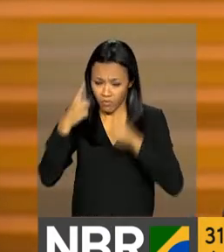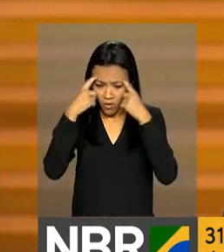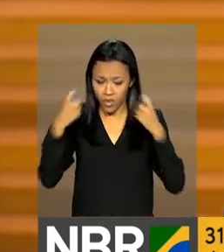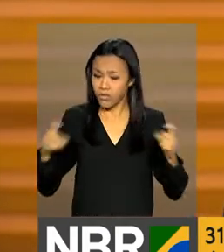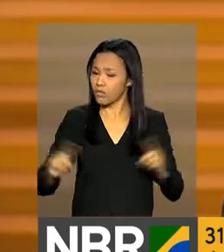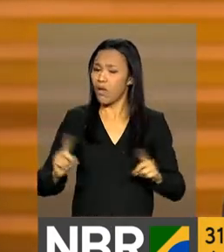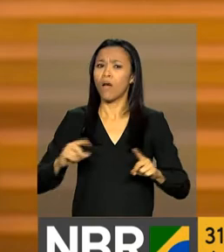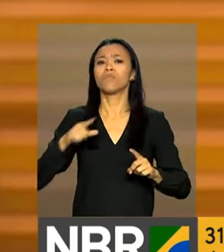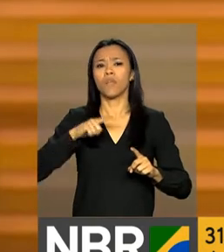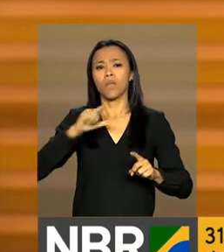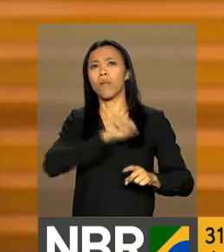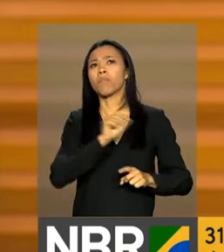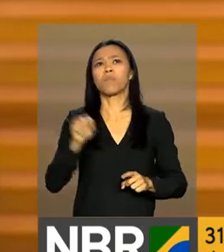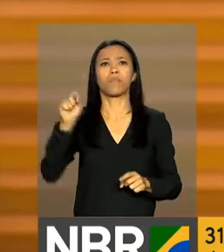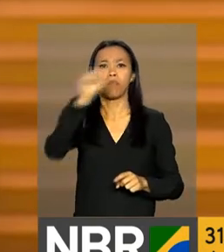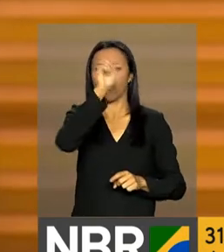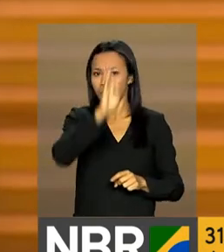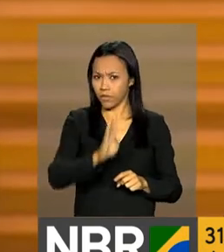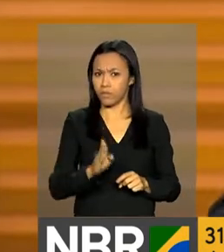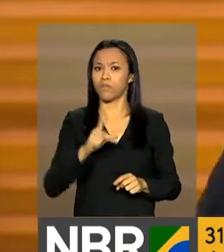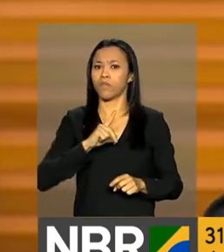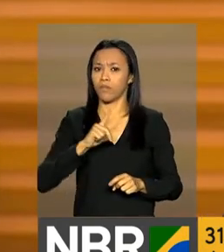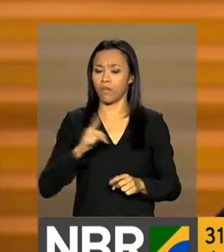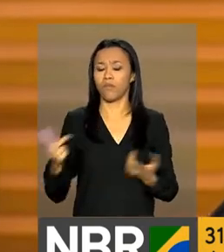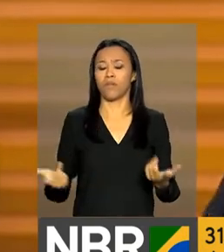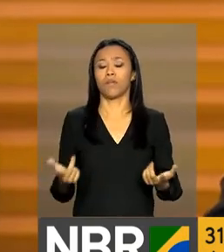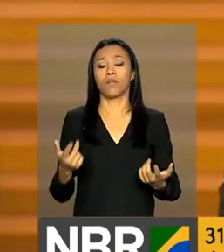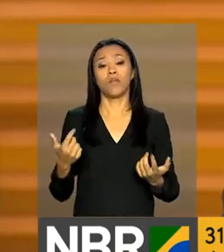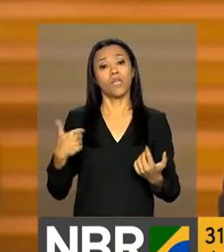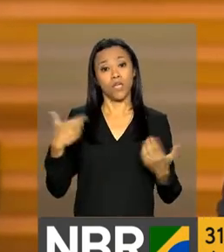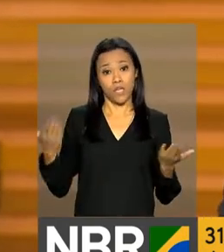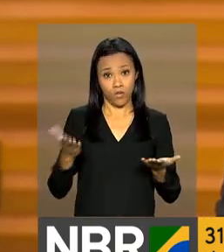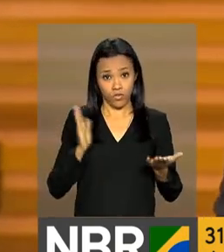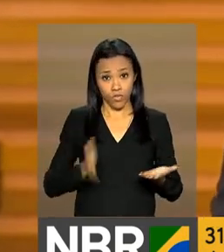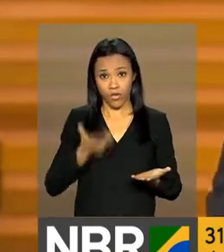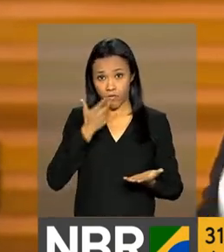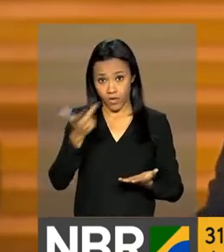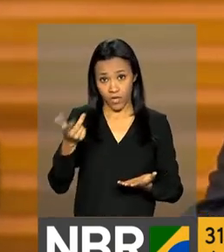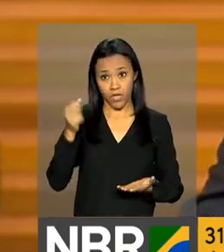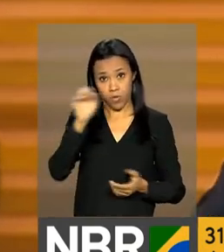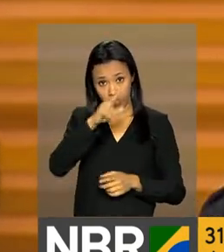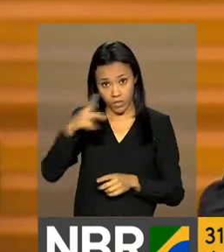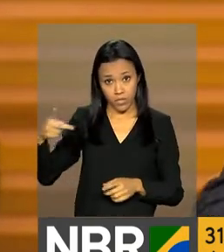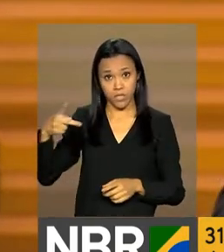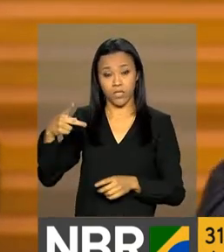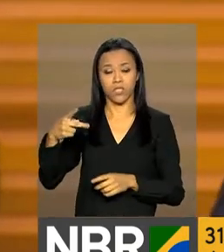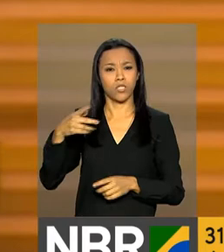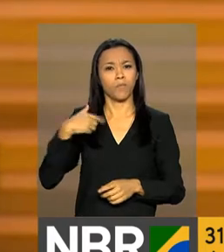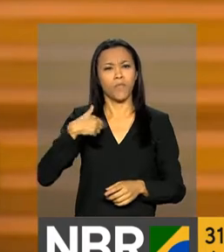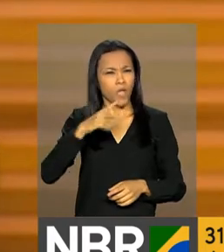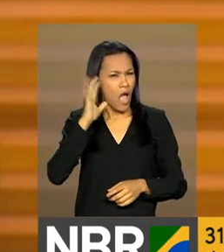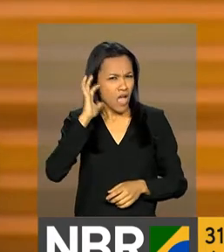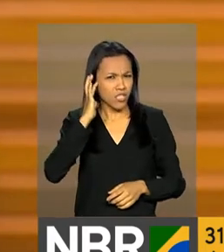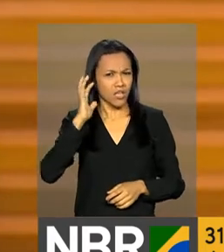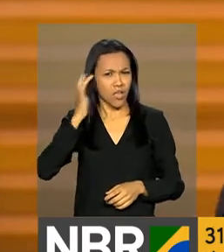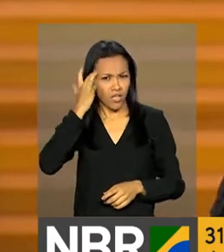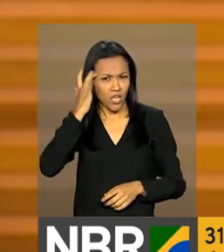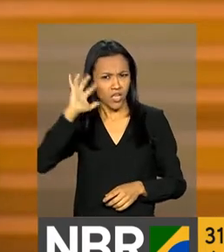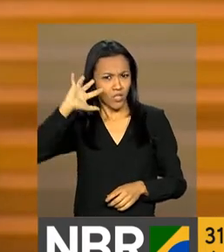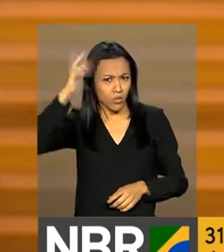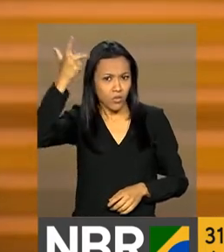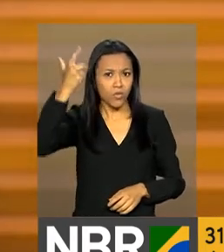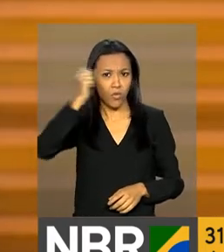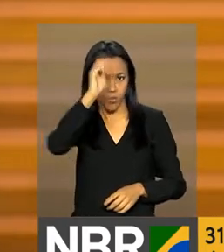crescendo, cresceu no Brasil inteiro. E eu disse ao presidente e aos ministros: não achem que haverá solução para o Brasil se